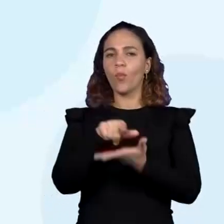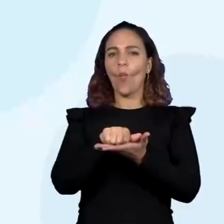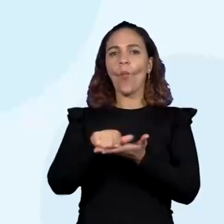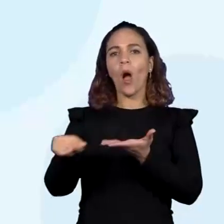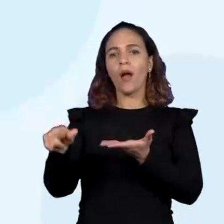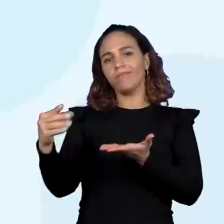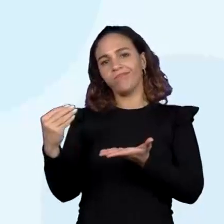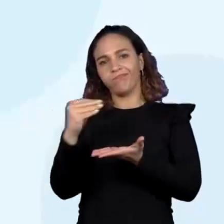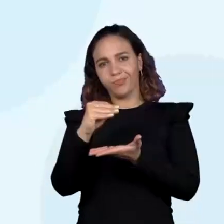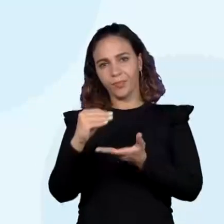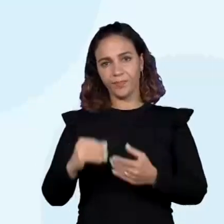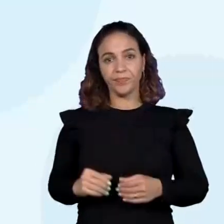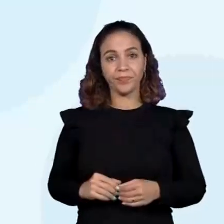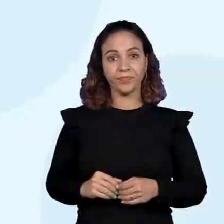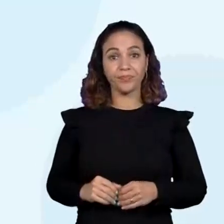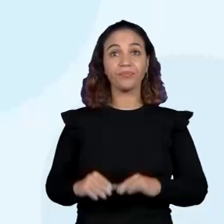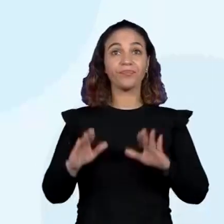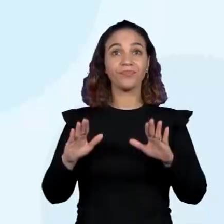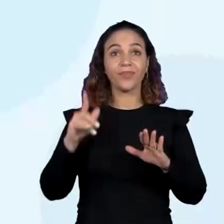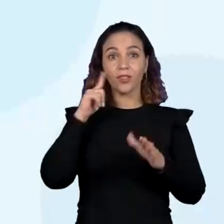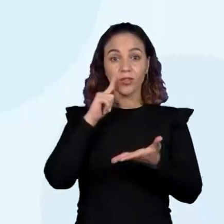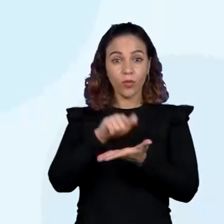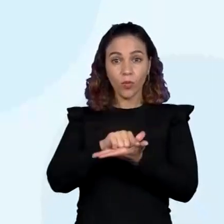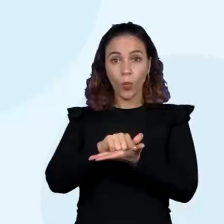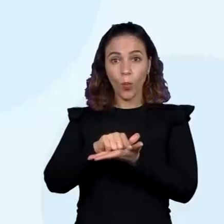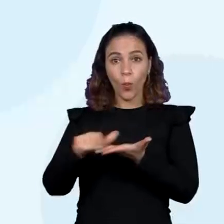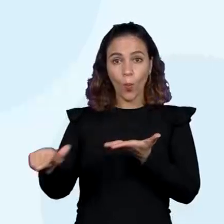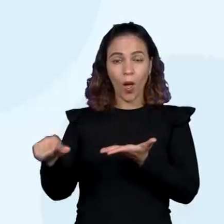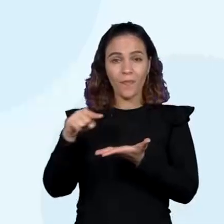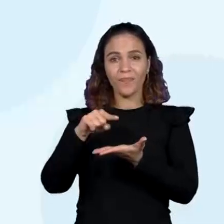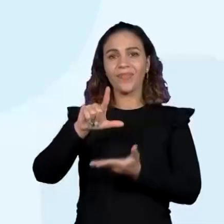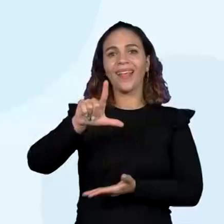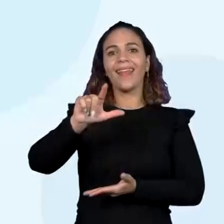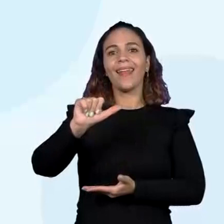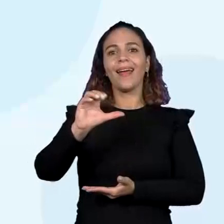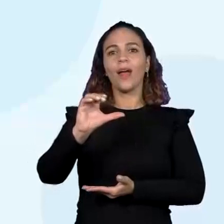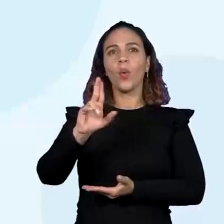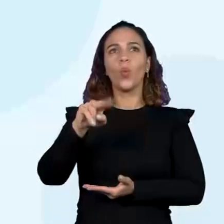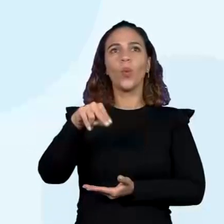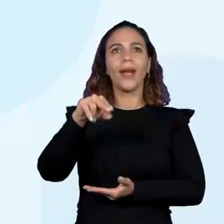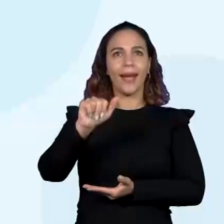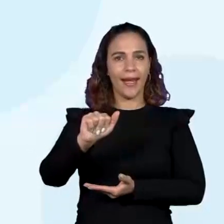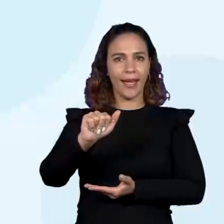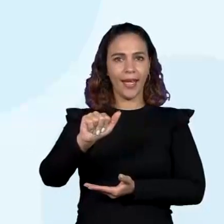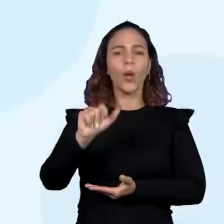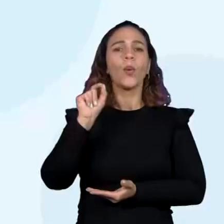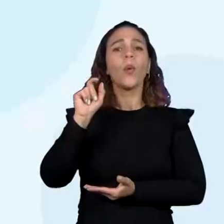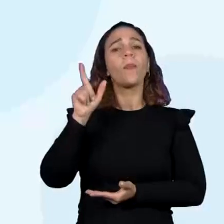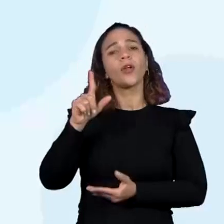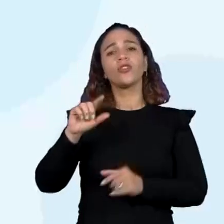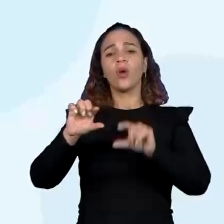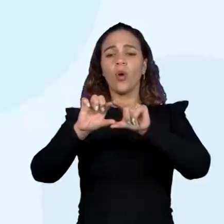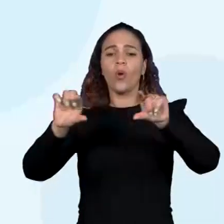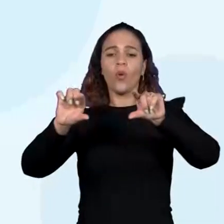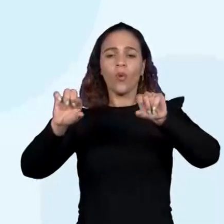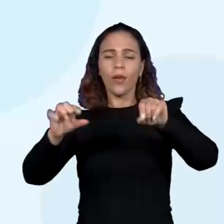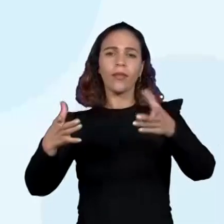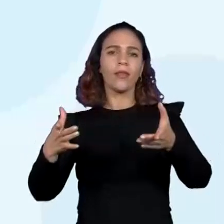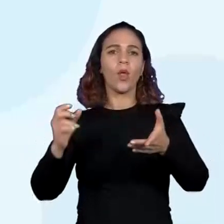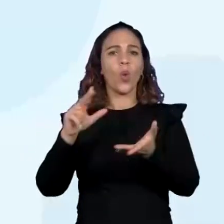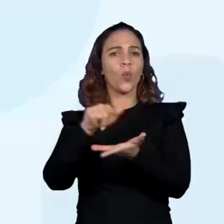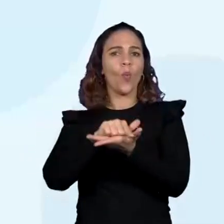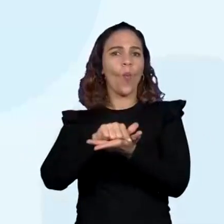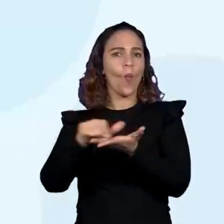lacuna. Lembrando que lacuna, gente, é um espaço em branco, tá? Poderia ser um quadrado ou